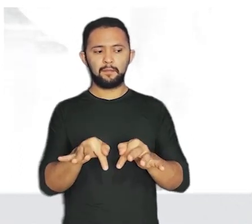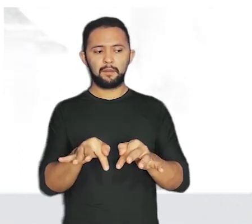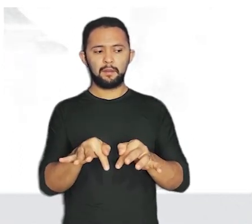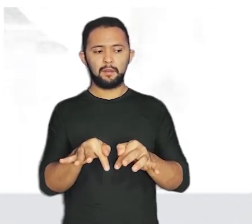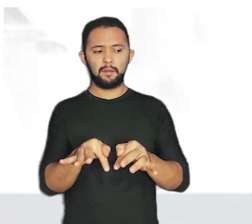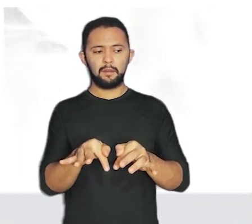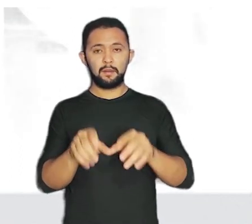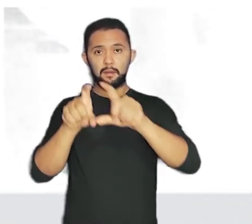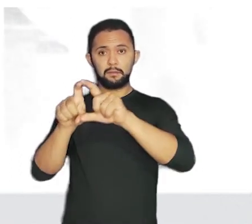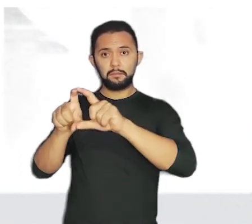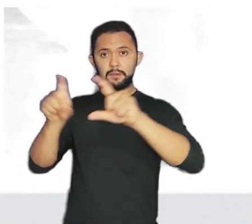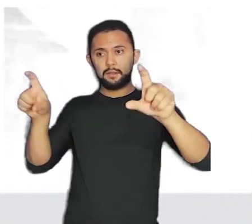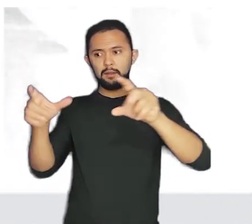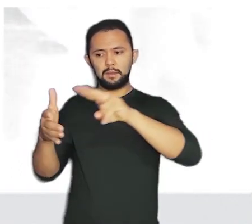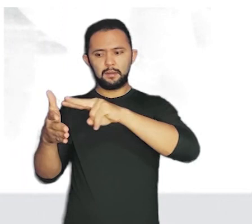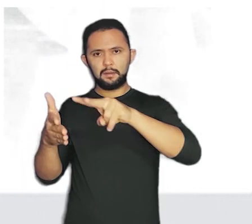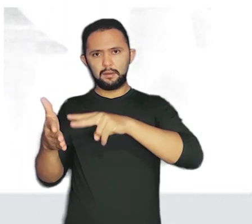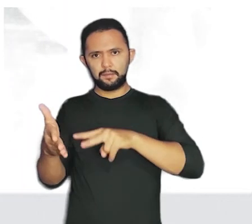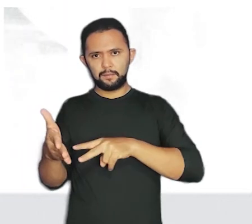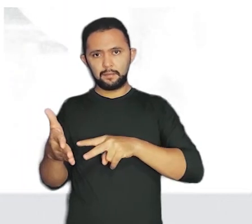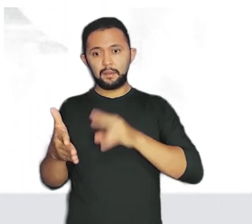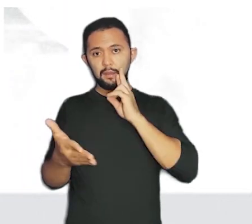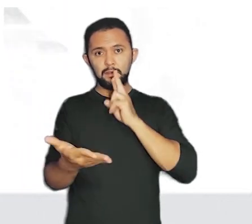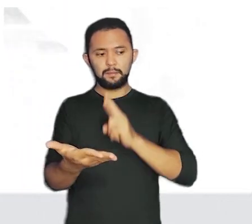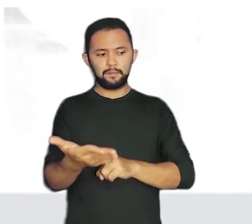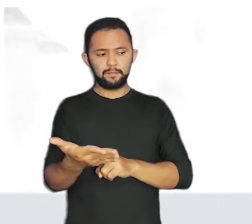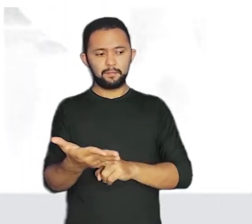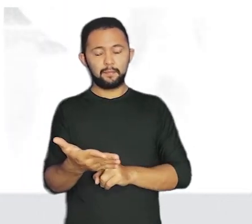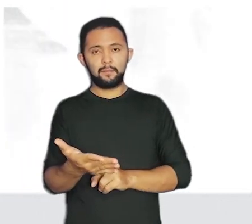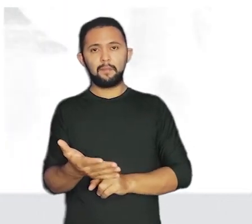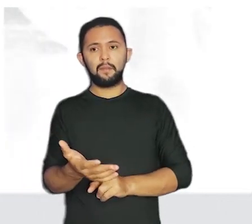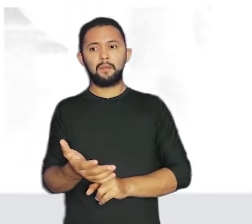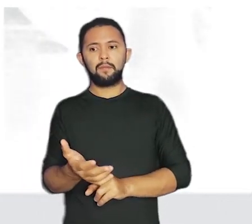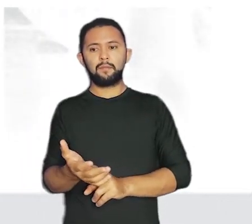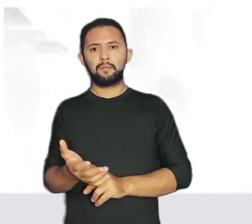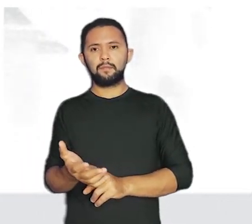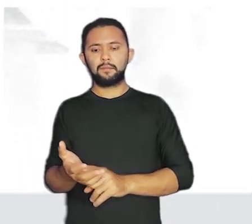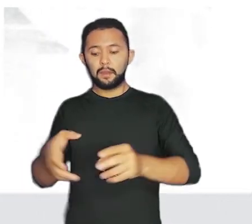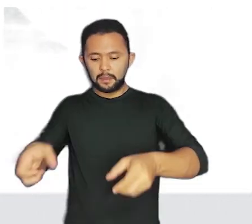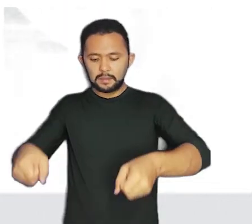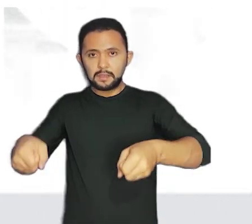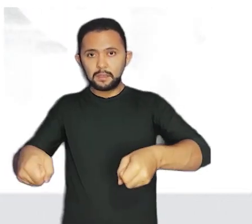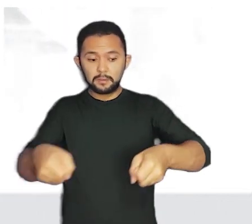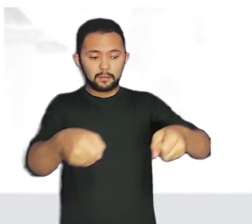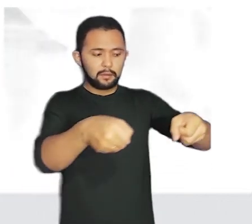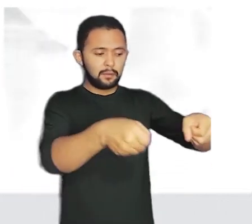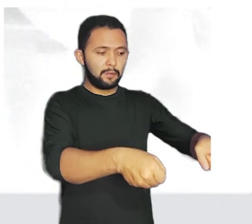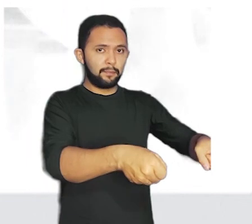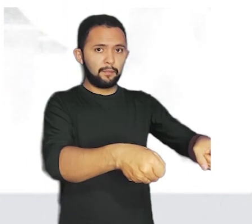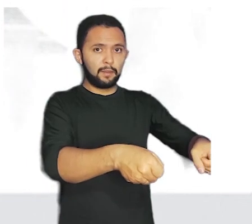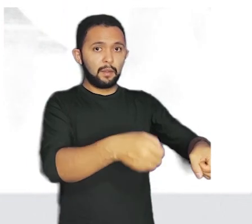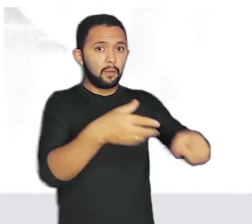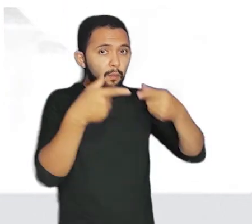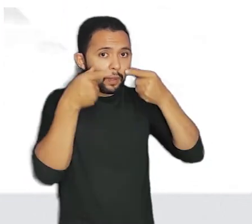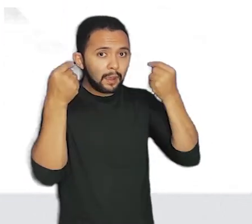tirinha e resolva a questão. A tirinha diz o seguinte: colocaram uma cesta com gatinhos na minha porta. Eles sabem que eu não